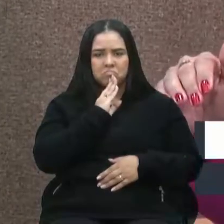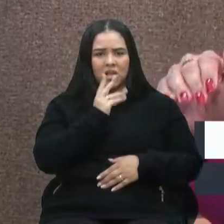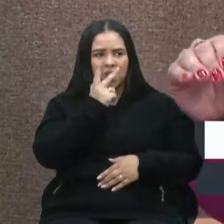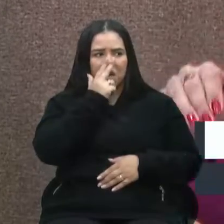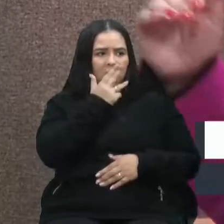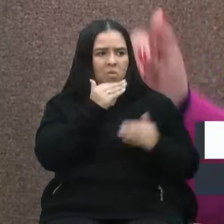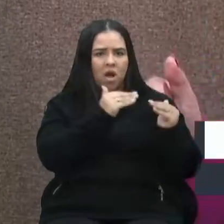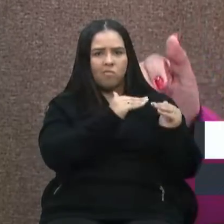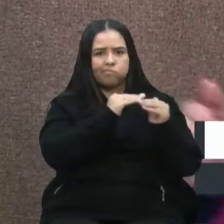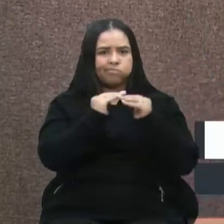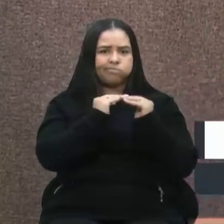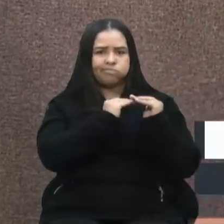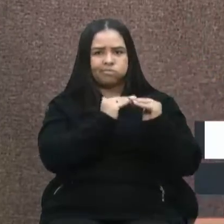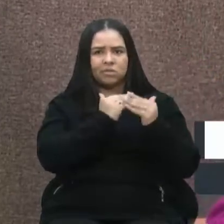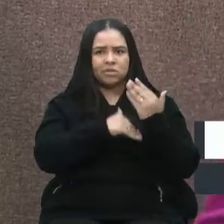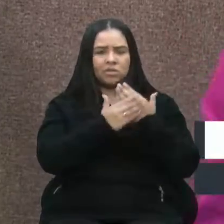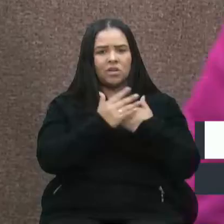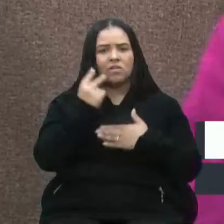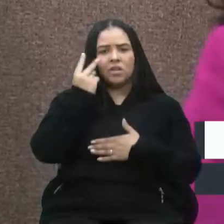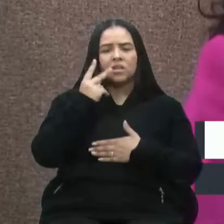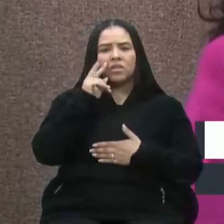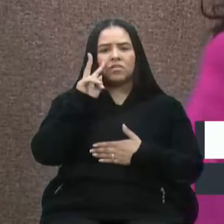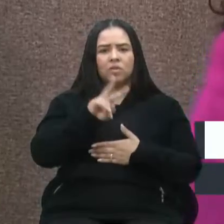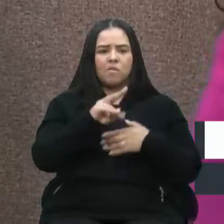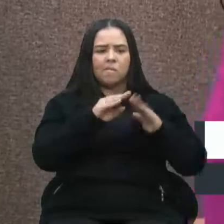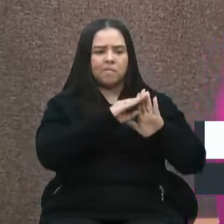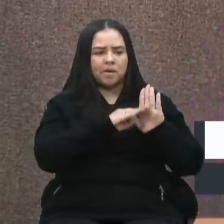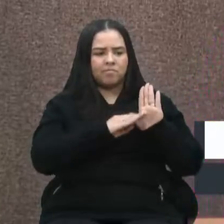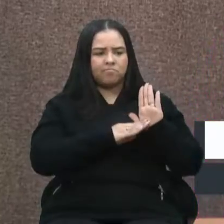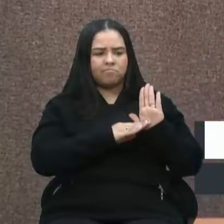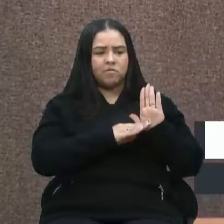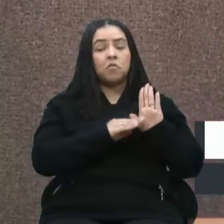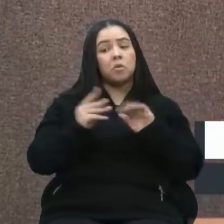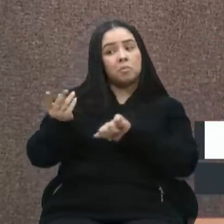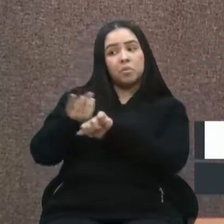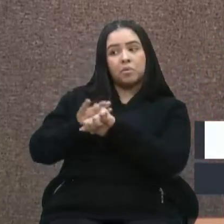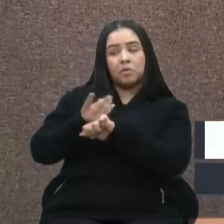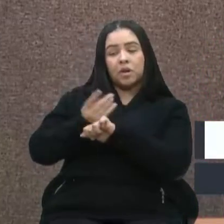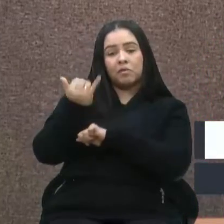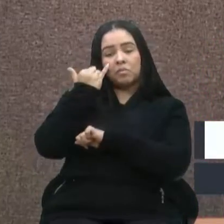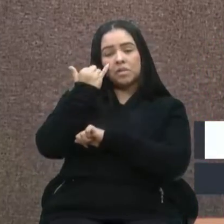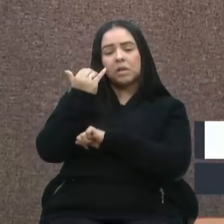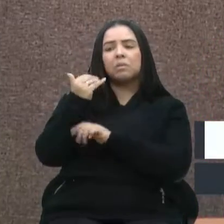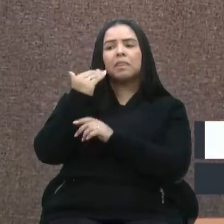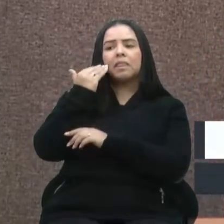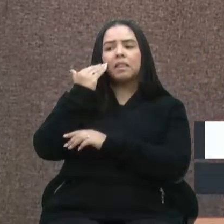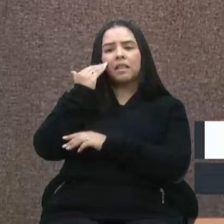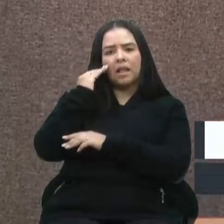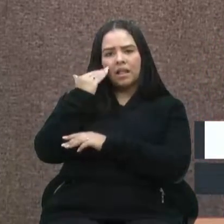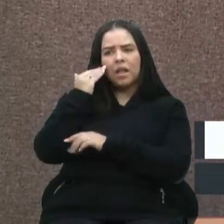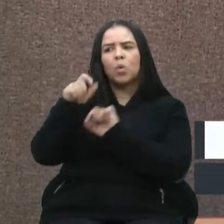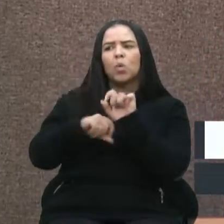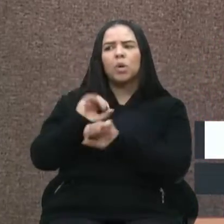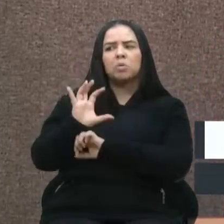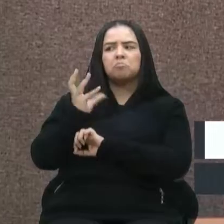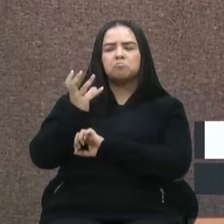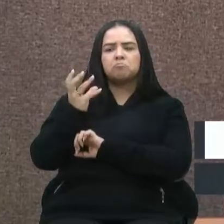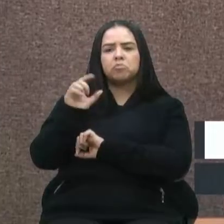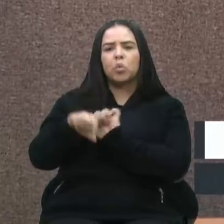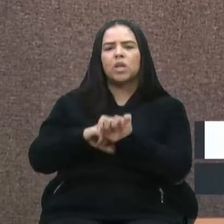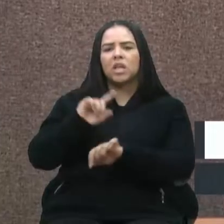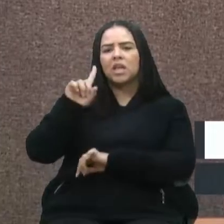que a maior parte dos vereadores que ontem quando viu que essa moça não tava na pauta foi buscar mais informações para tentar entender o que é e eu falo isso para